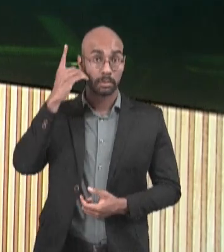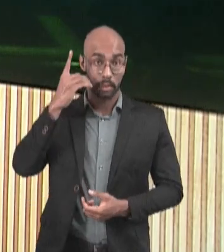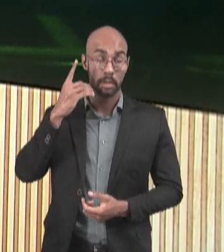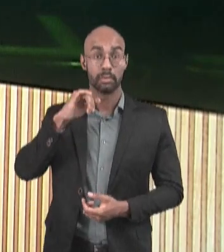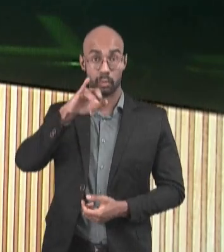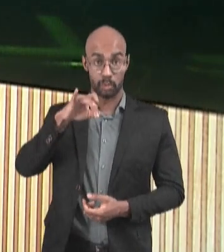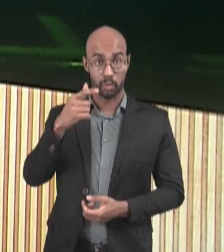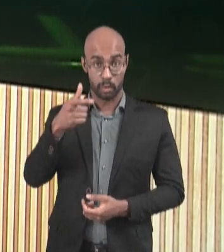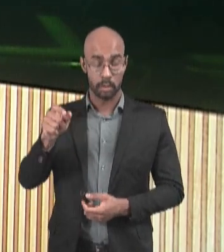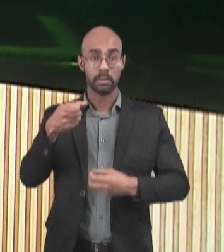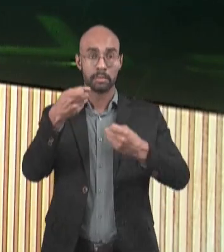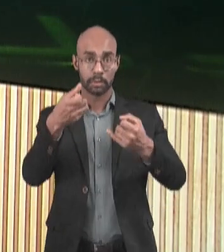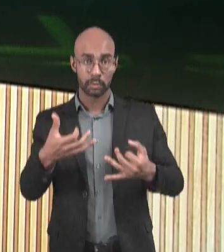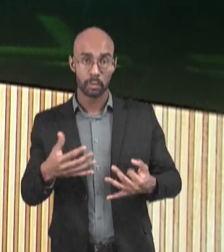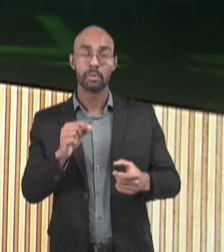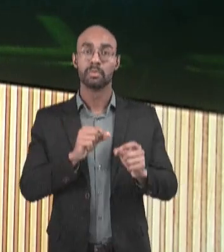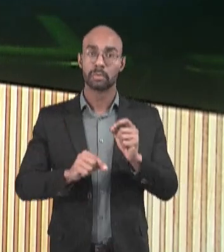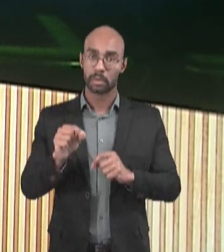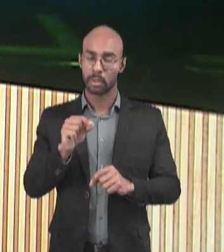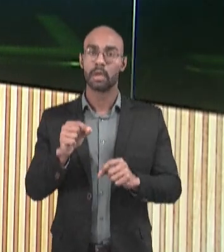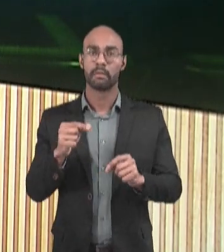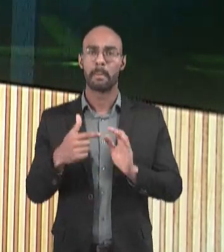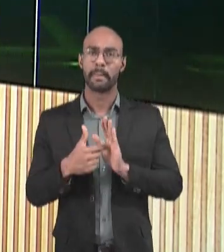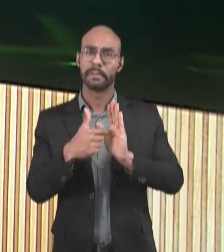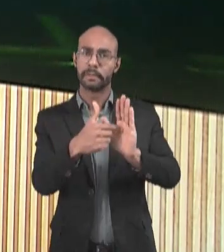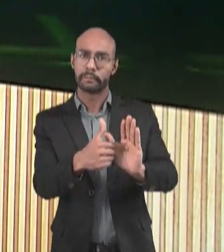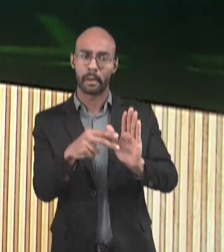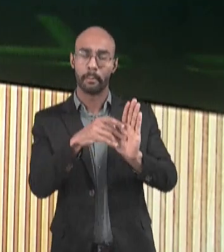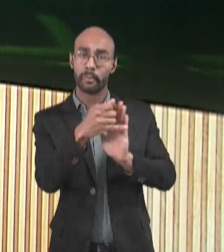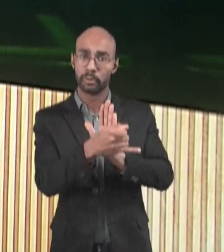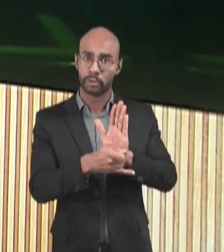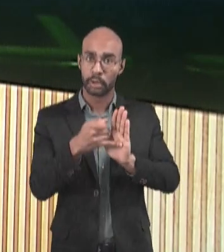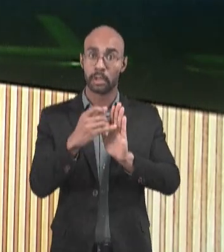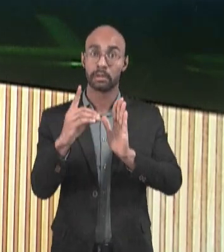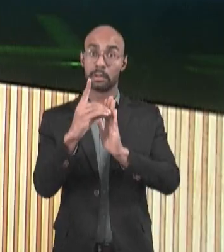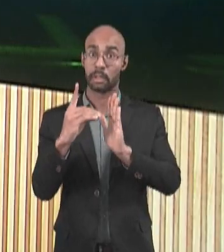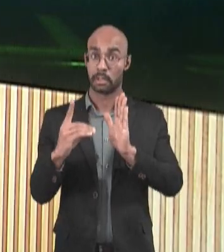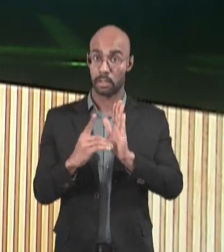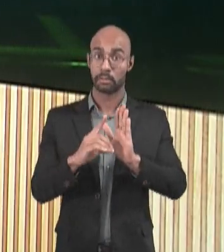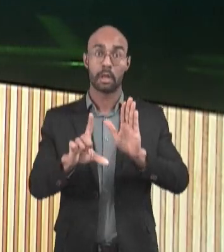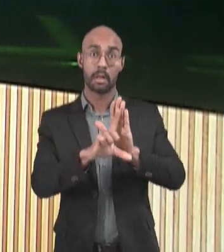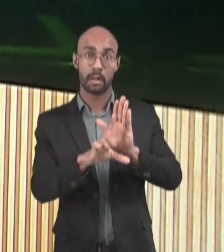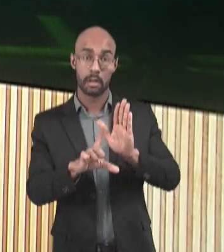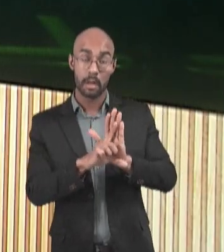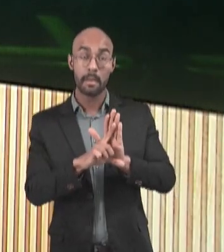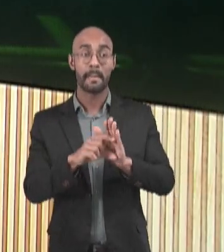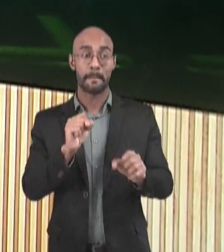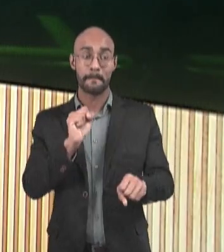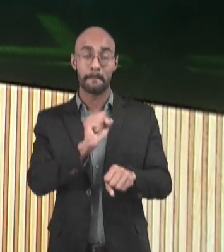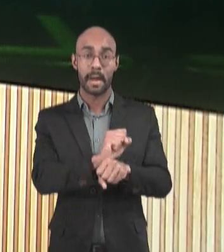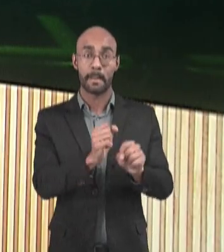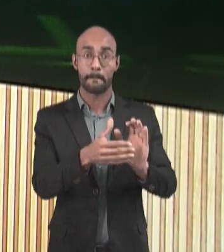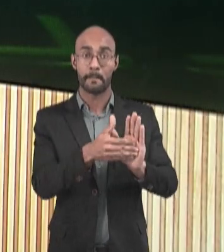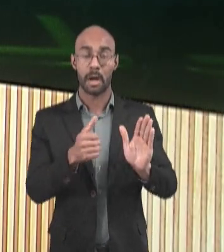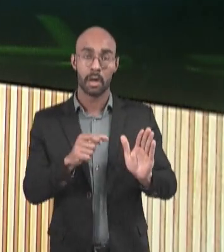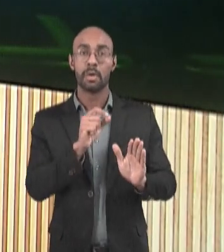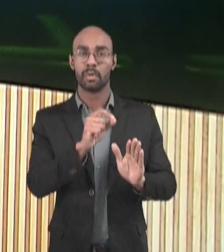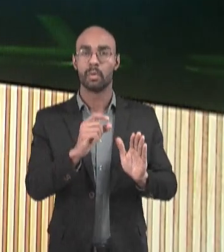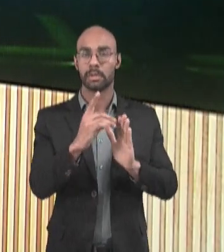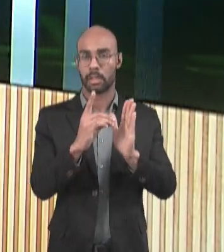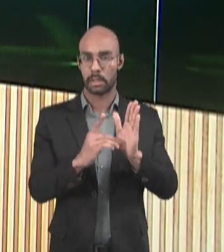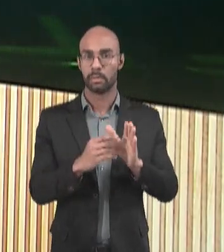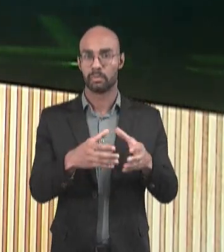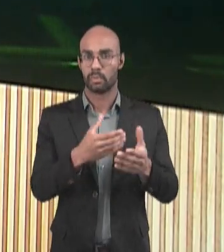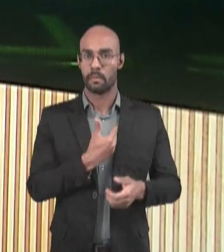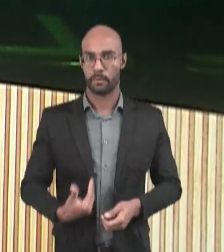Henrique, então, durante o grande expediente, anunciou que deve fazer a apresentação de um projeto de decreto legislativo para suspender esse decreto do